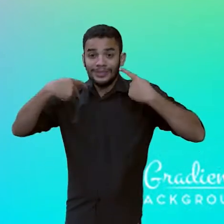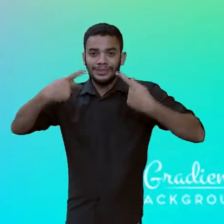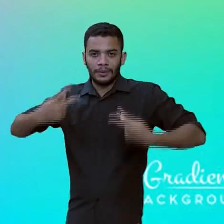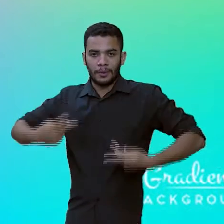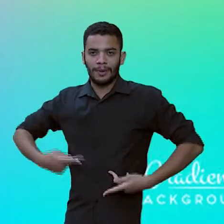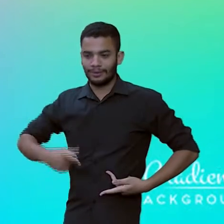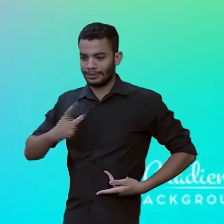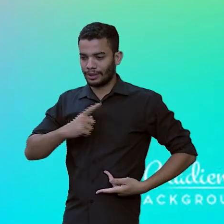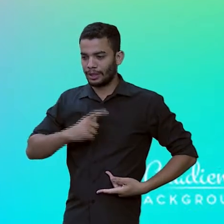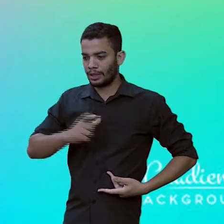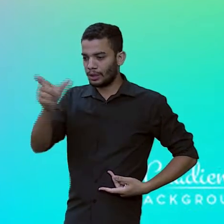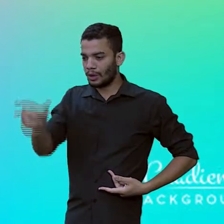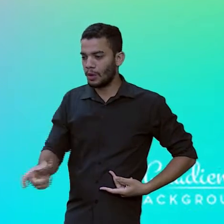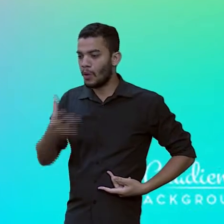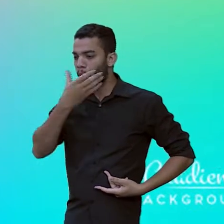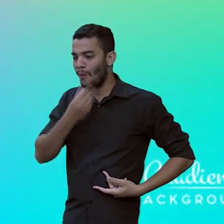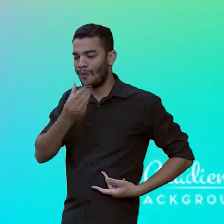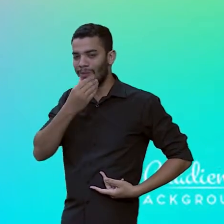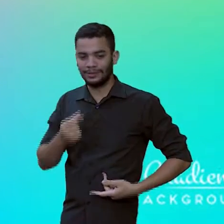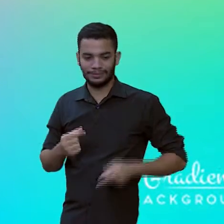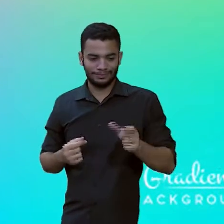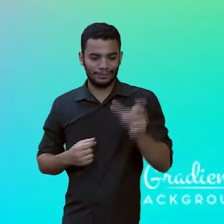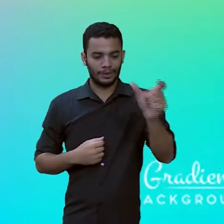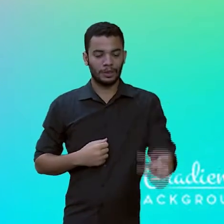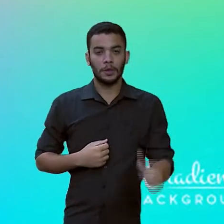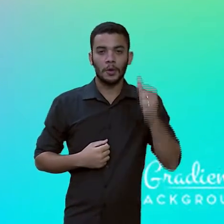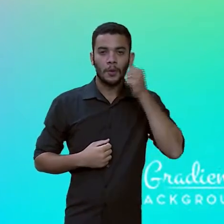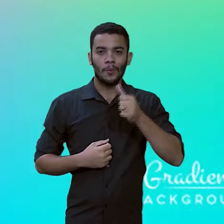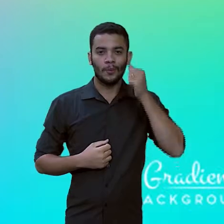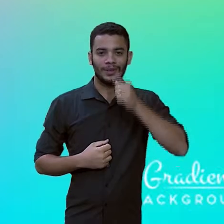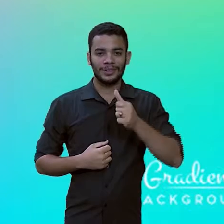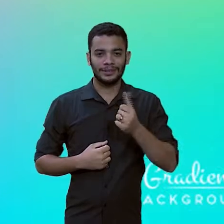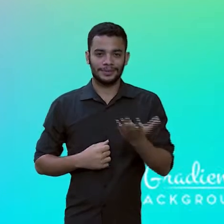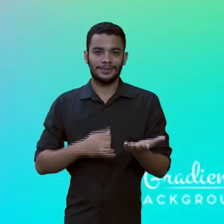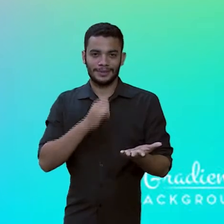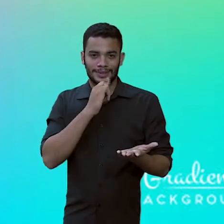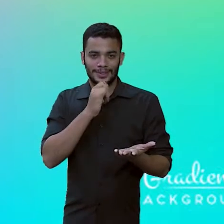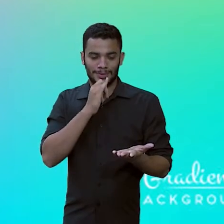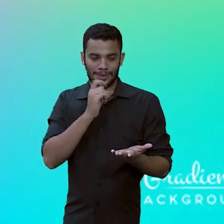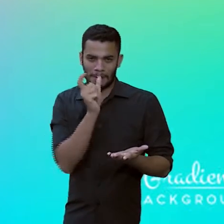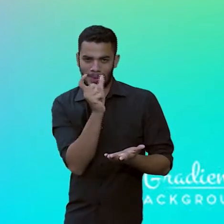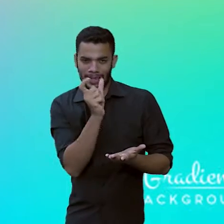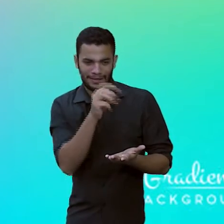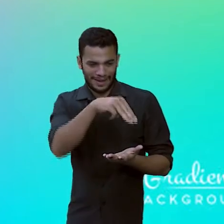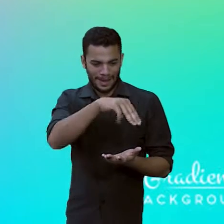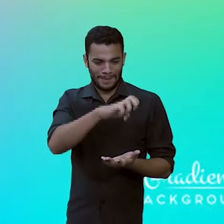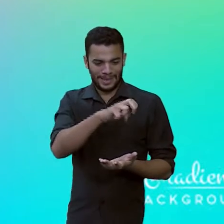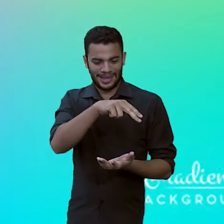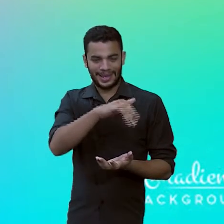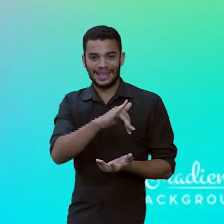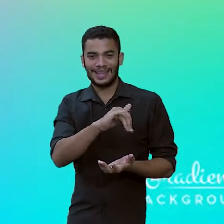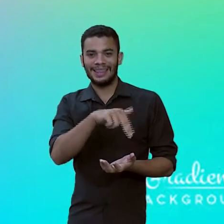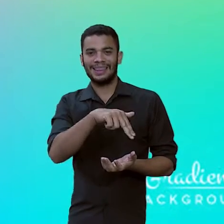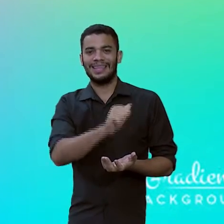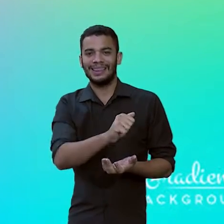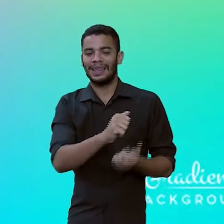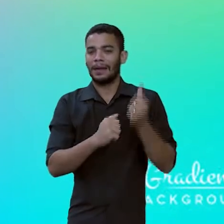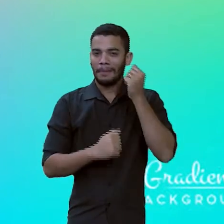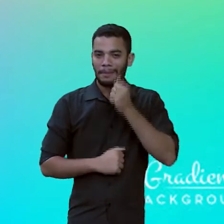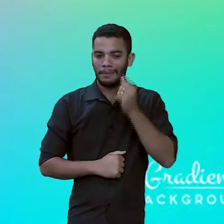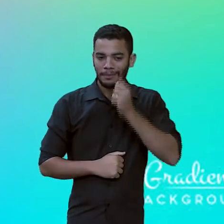homem, mulher. Observem agora os substantivos próprios. Eles são grafados com a letra